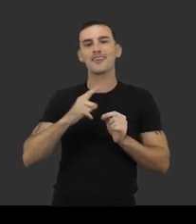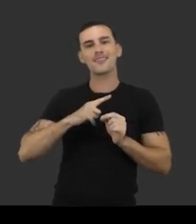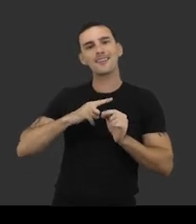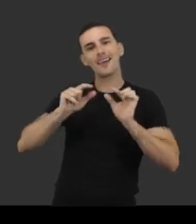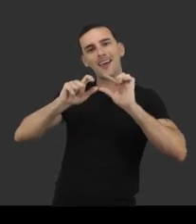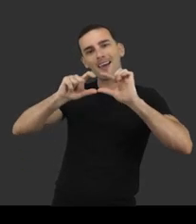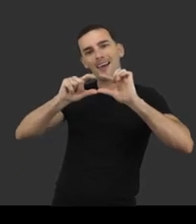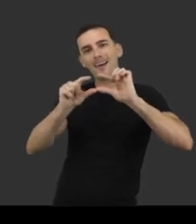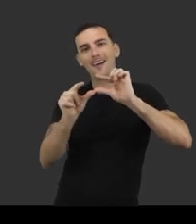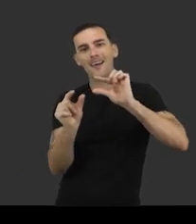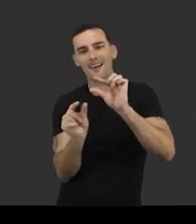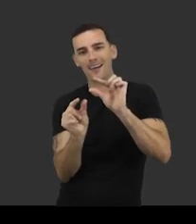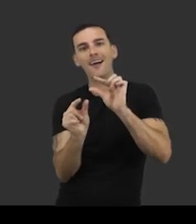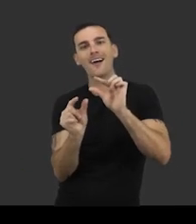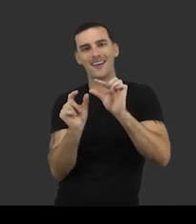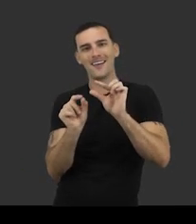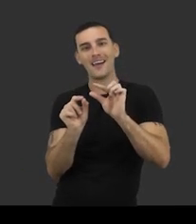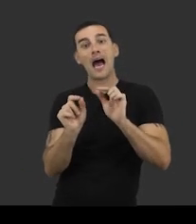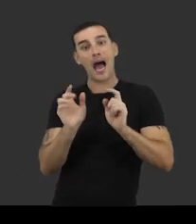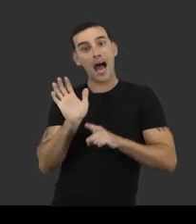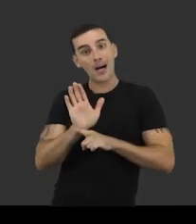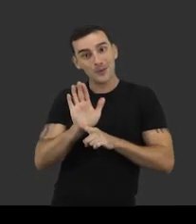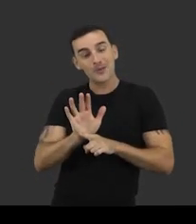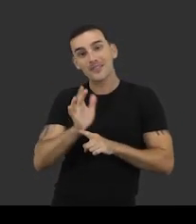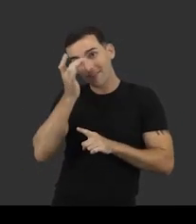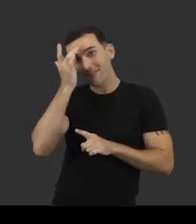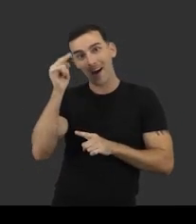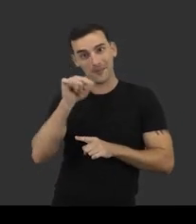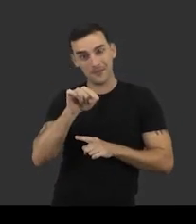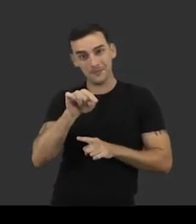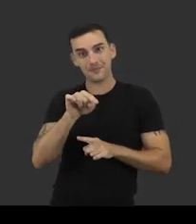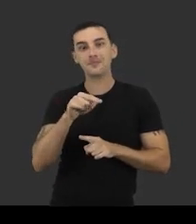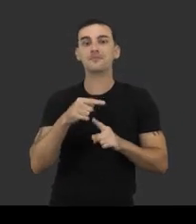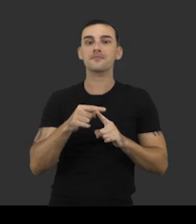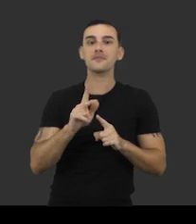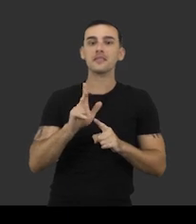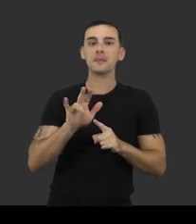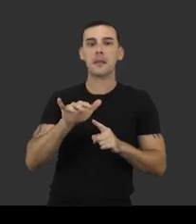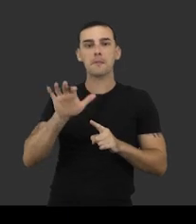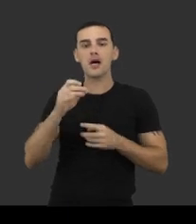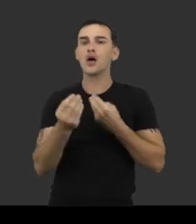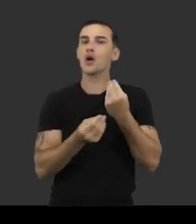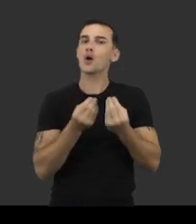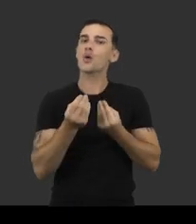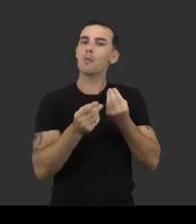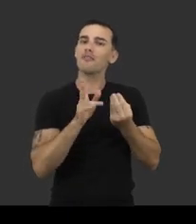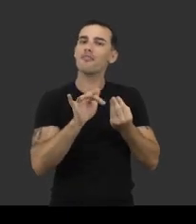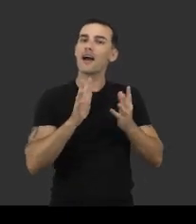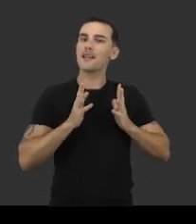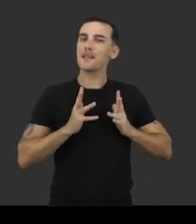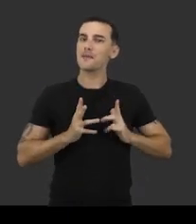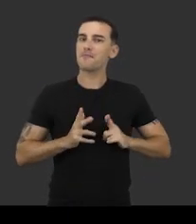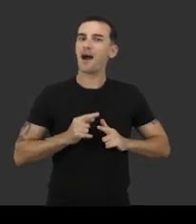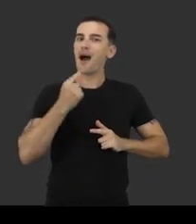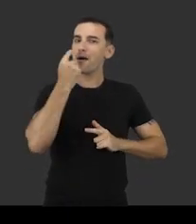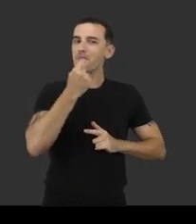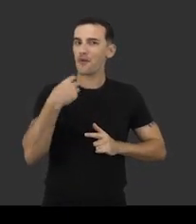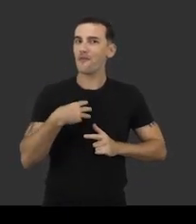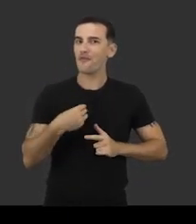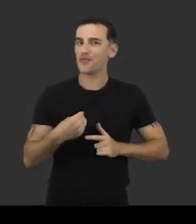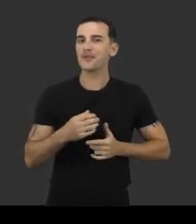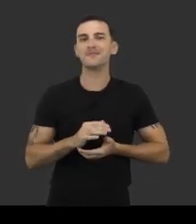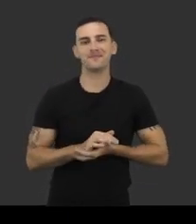haste que a gente pode utilizar e que facilita muito para o pai quando ele vai higienizar a boca do filho.